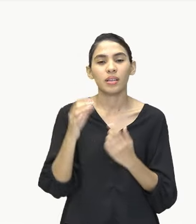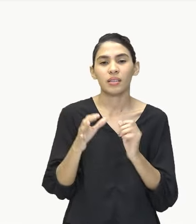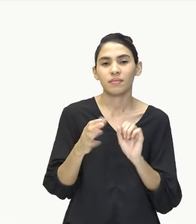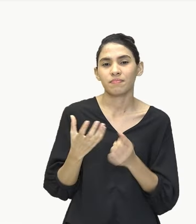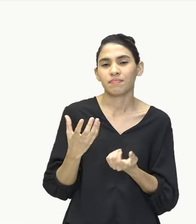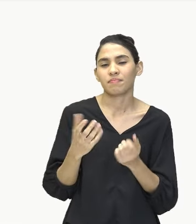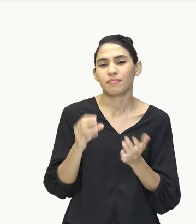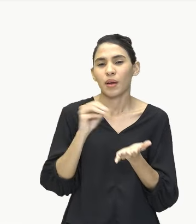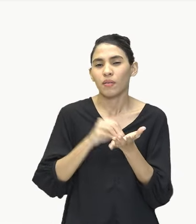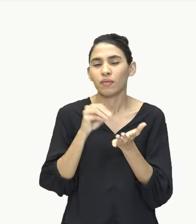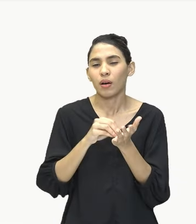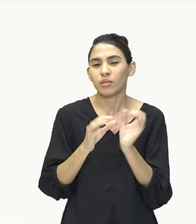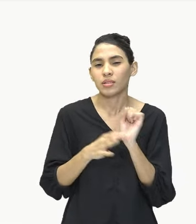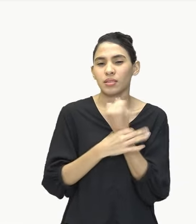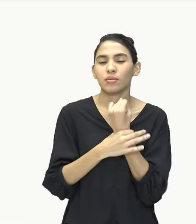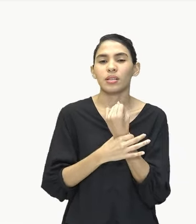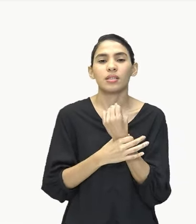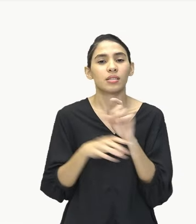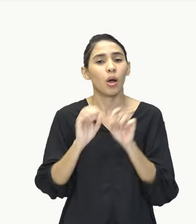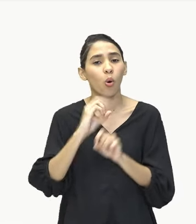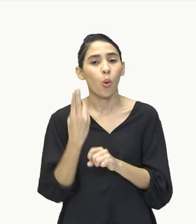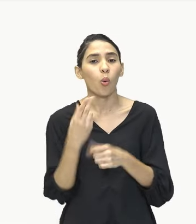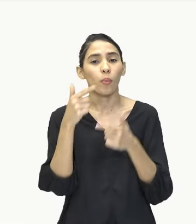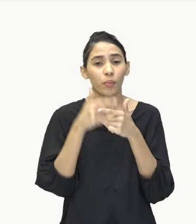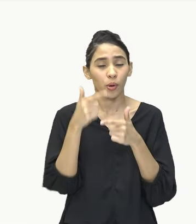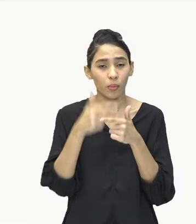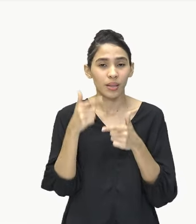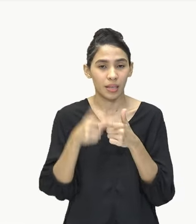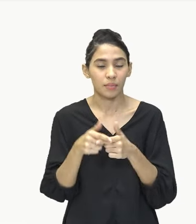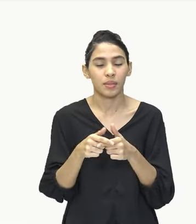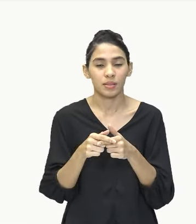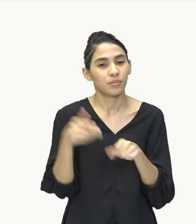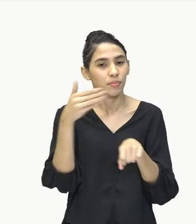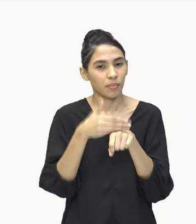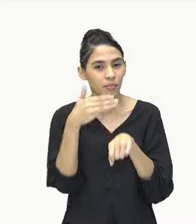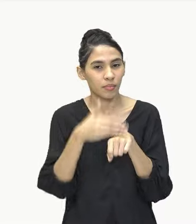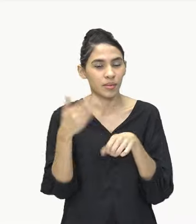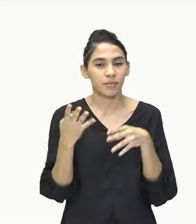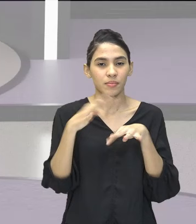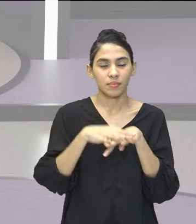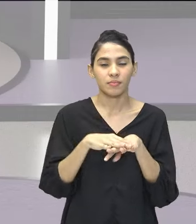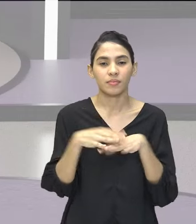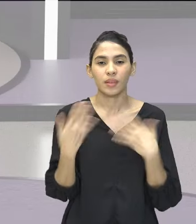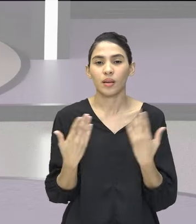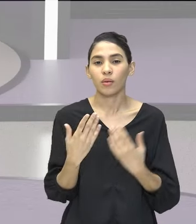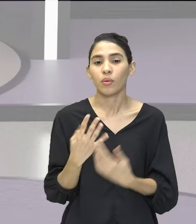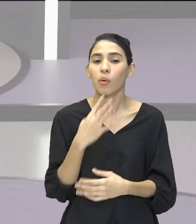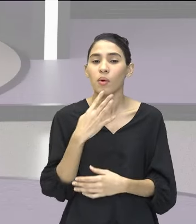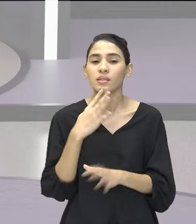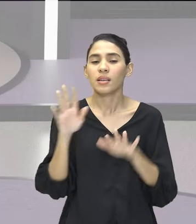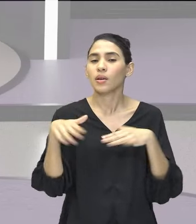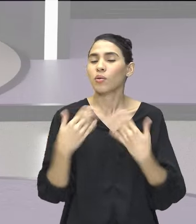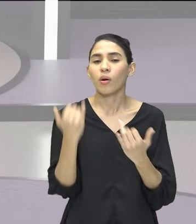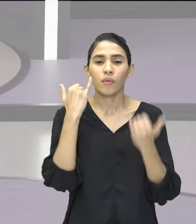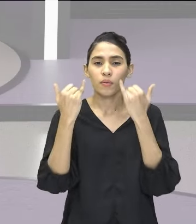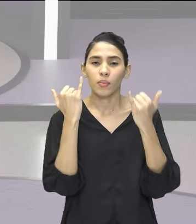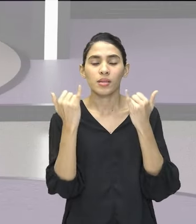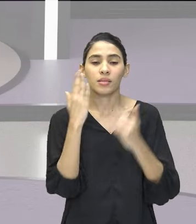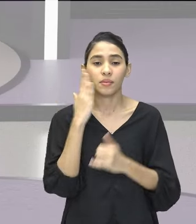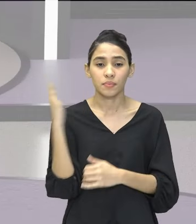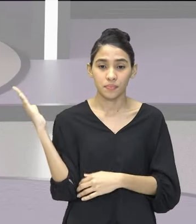insegurança, gafes matemáticos quando estivermos exercitando. Então, vamos lá conhecer quais são essas informações sobre